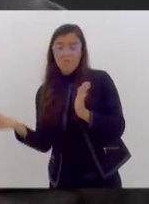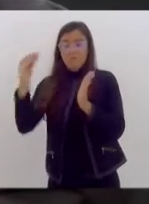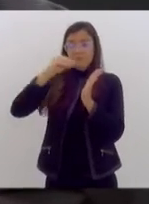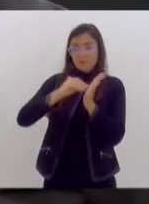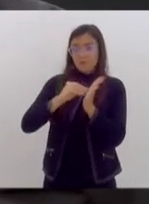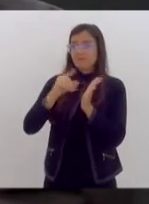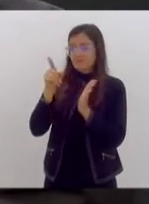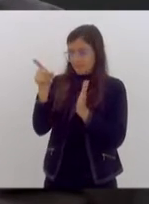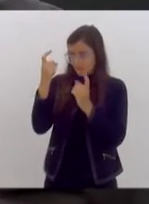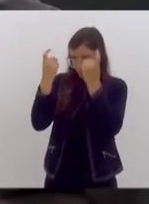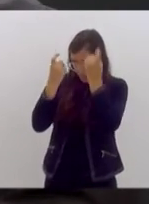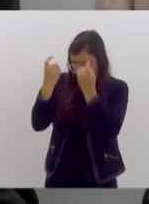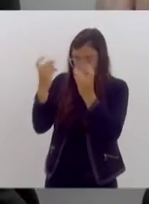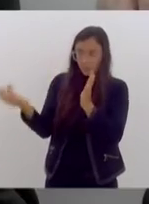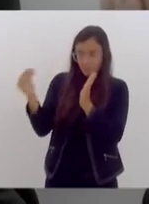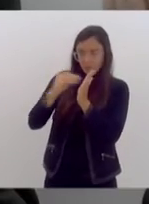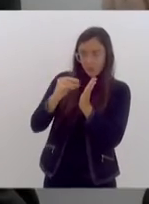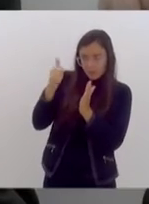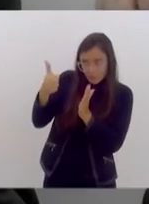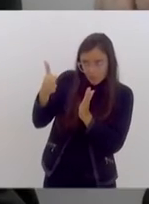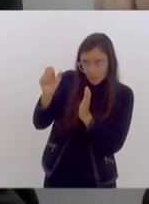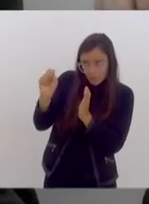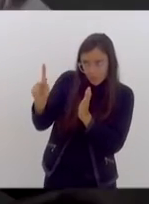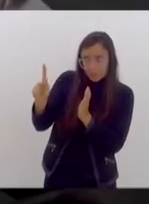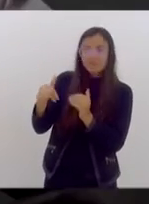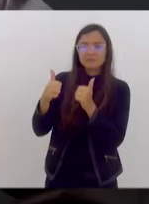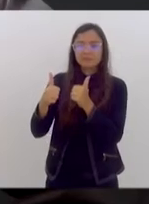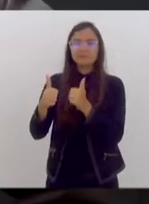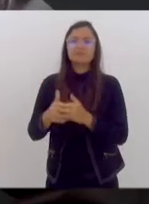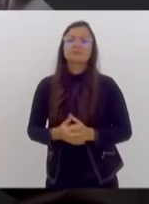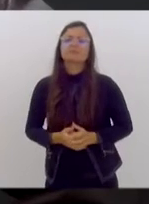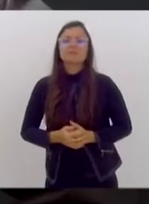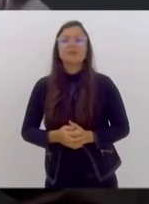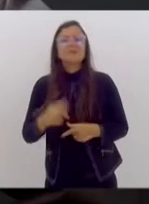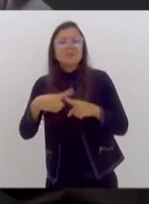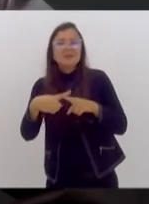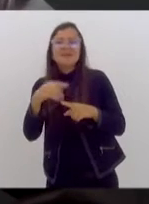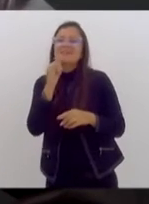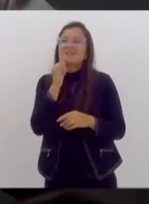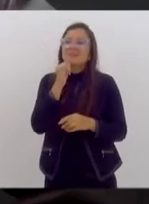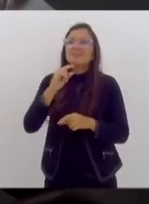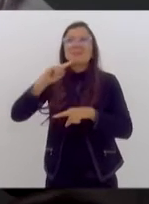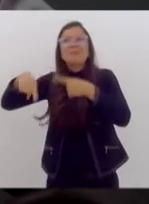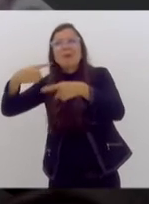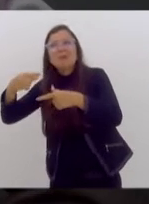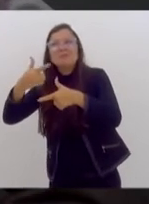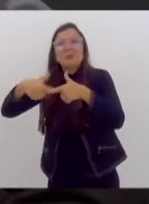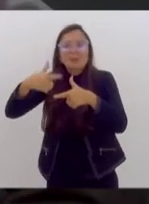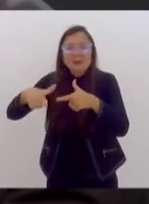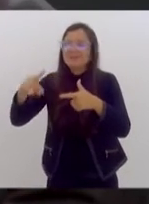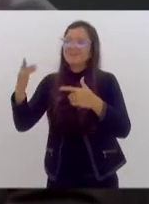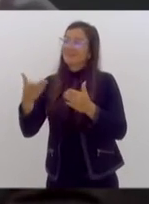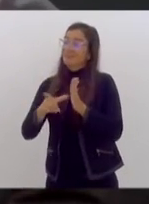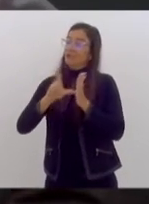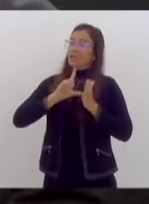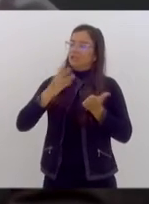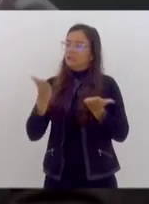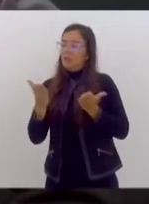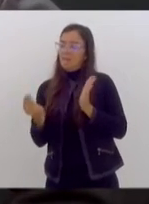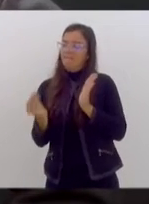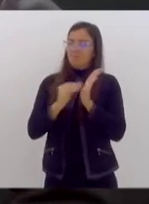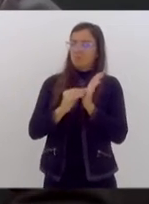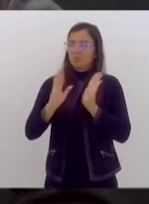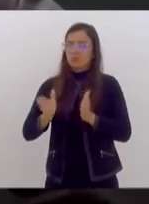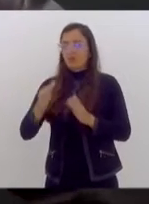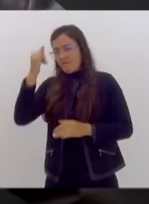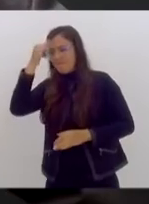vai ser colocado no relatório para que evita qualquer problema mais na frente que passa ocorrer Vou